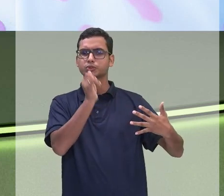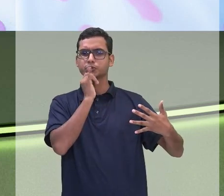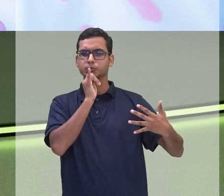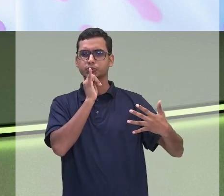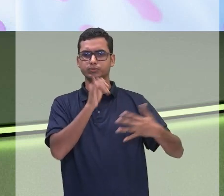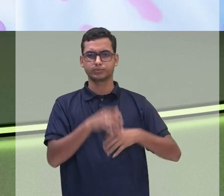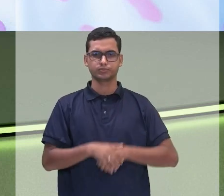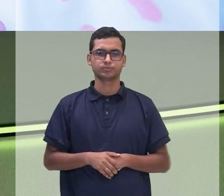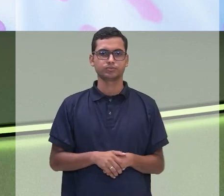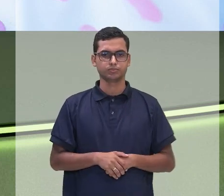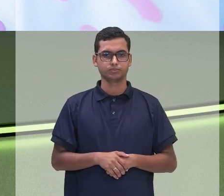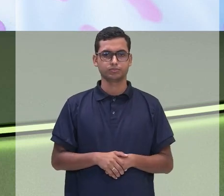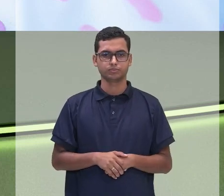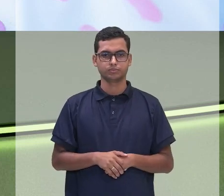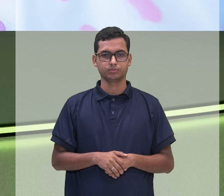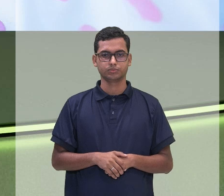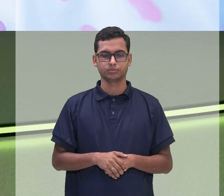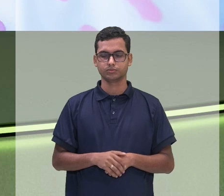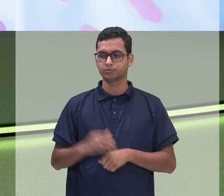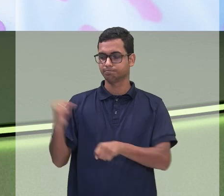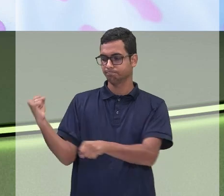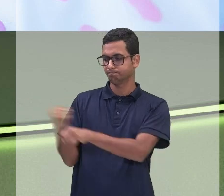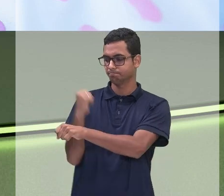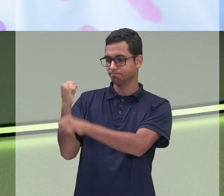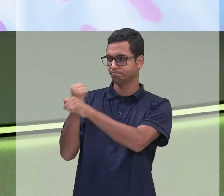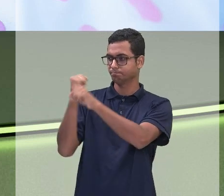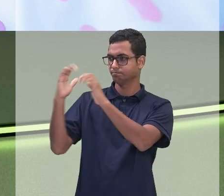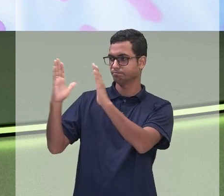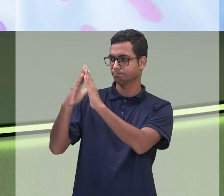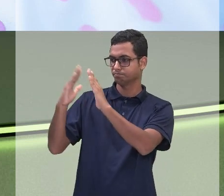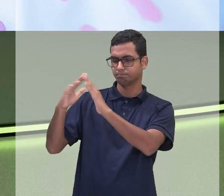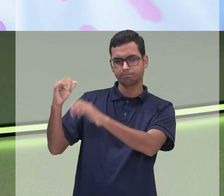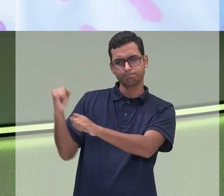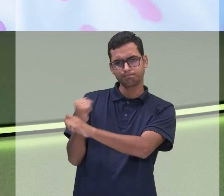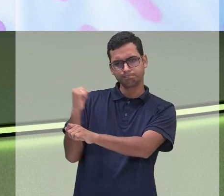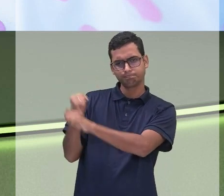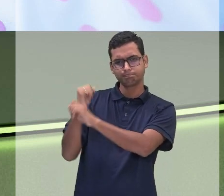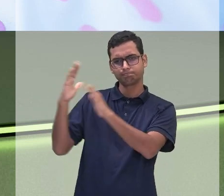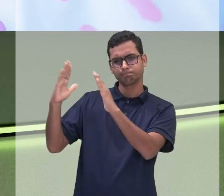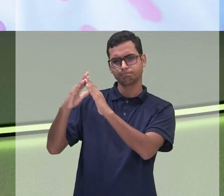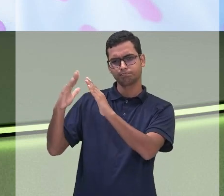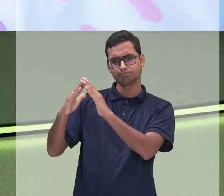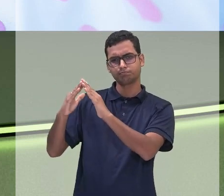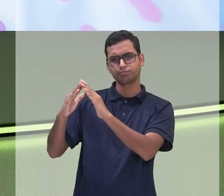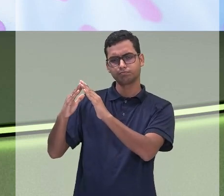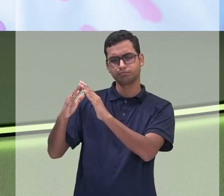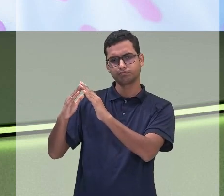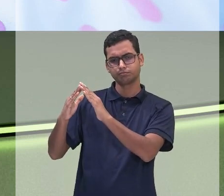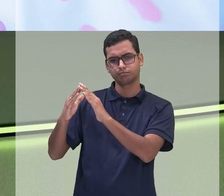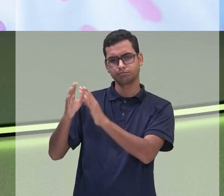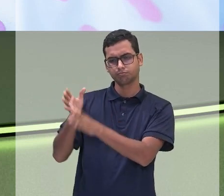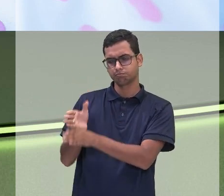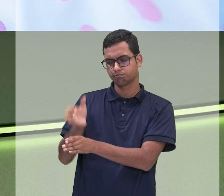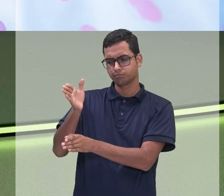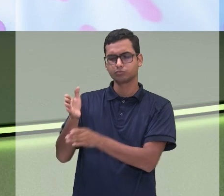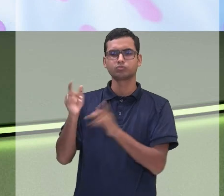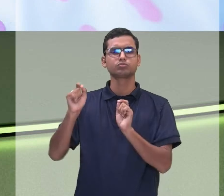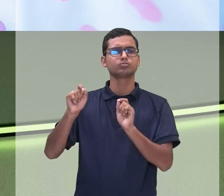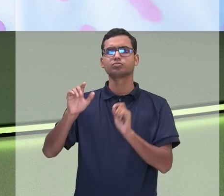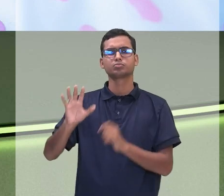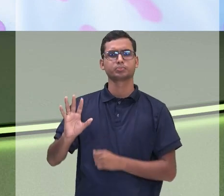a construção de uma casa. Quando a gente vai construir ali uma casa de alvenaria, o que acontece? A gente precisa o